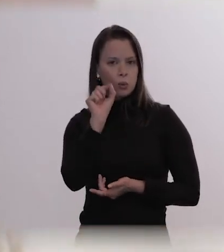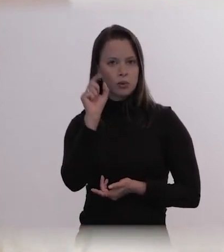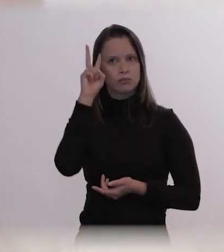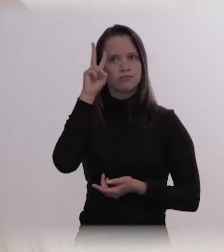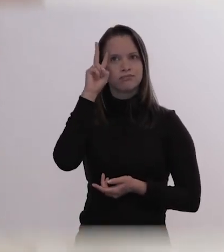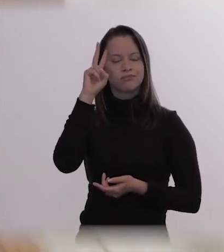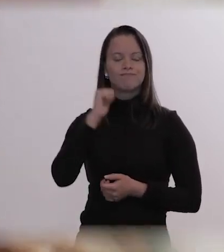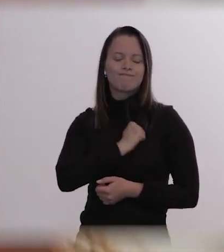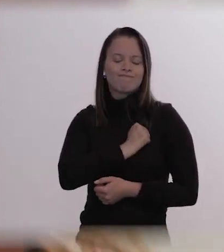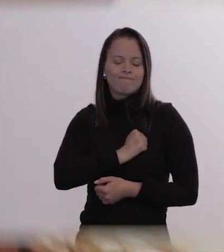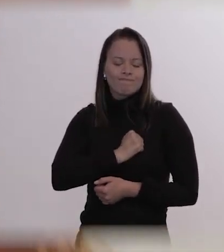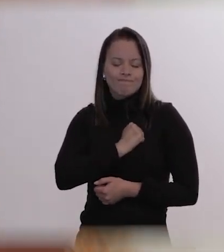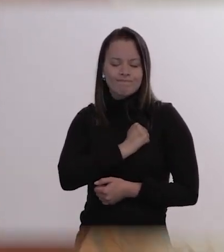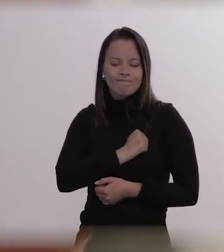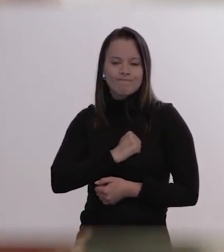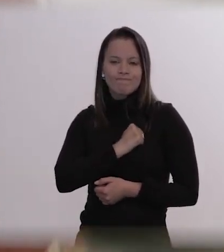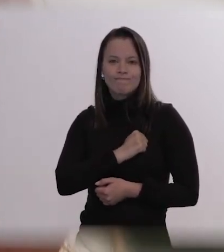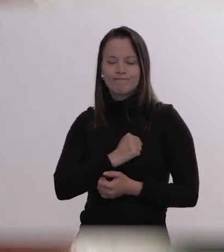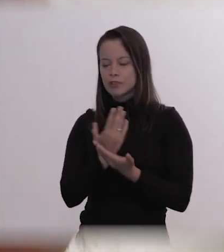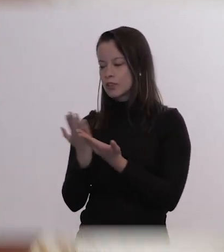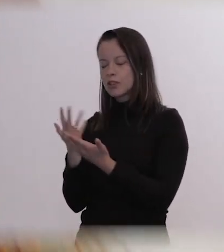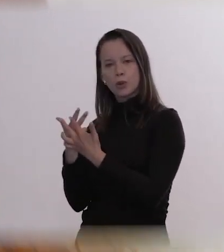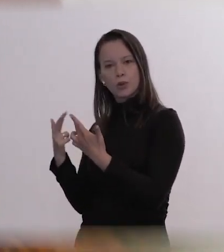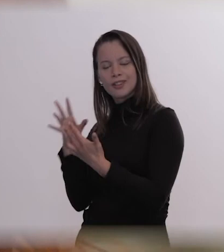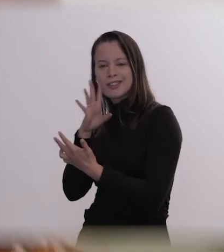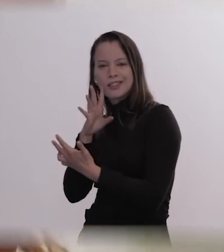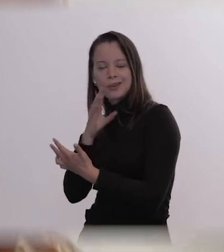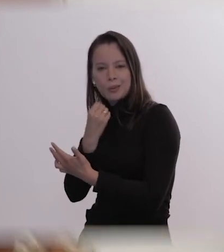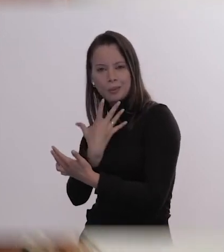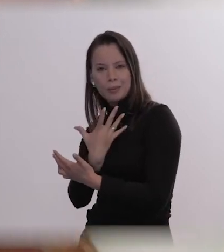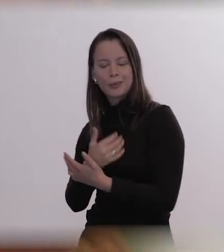com saudades das coisas legais.